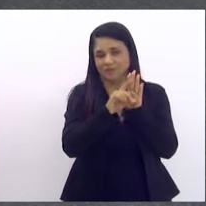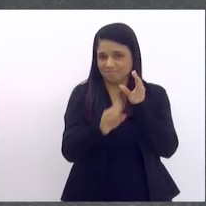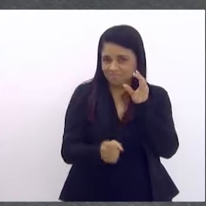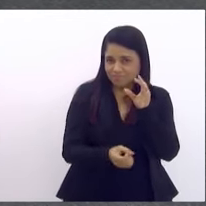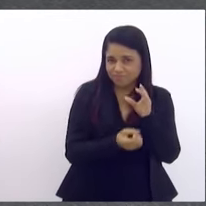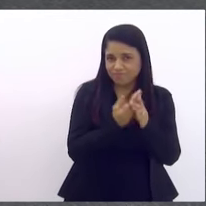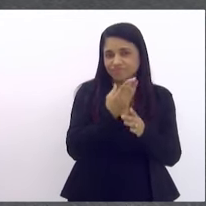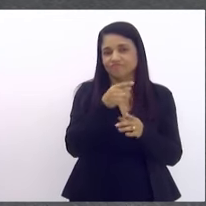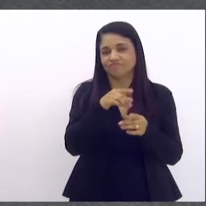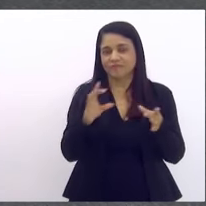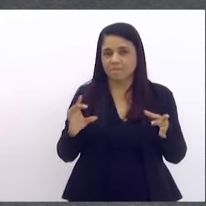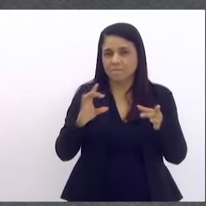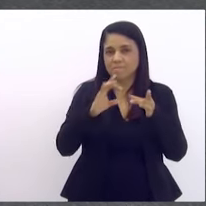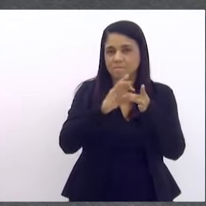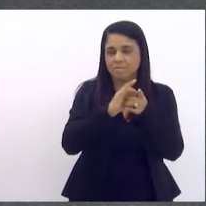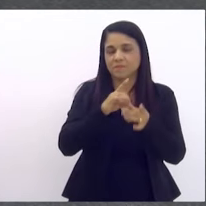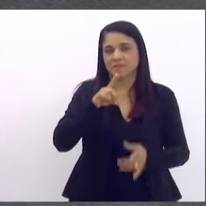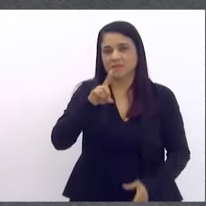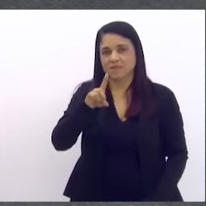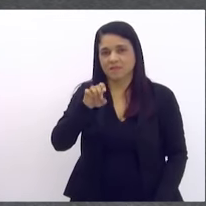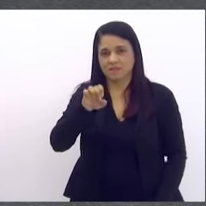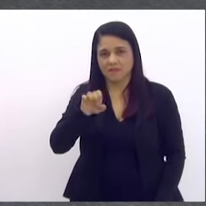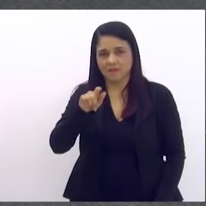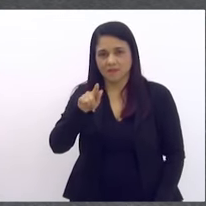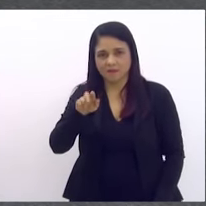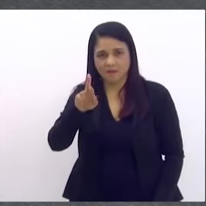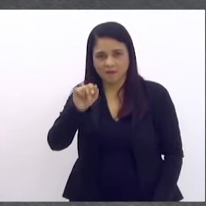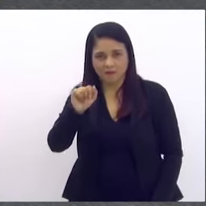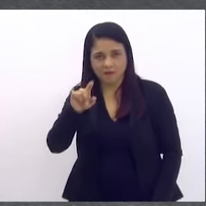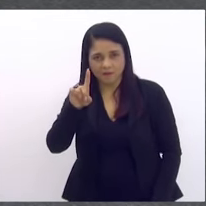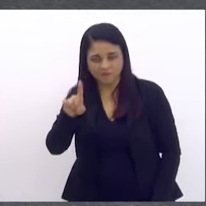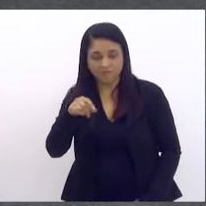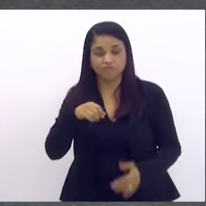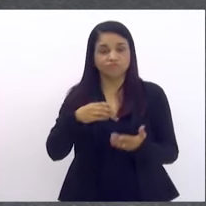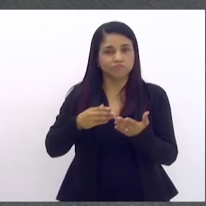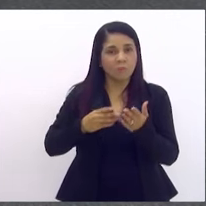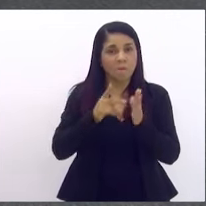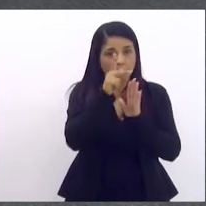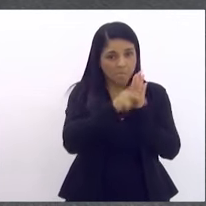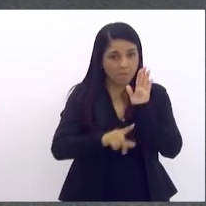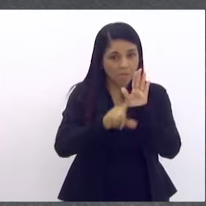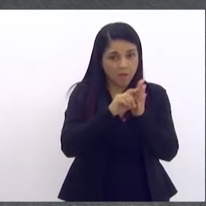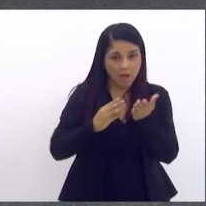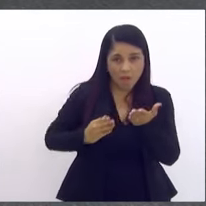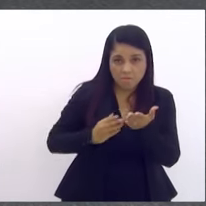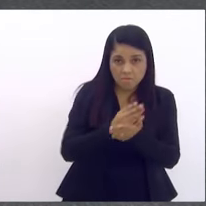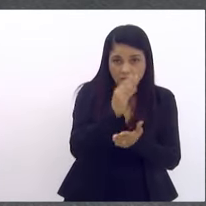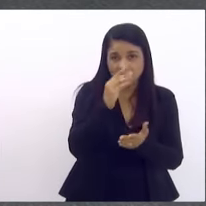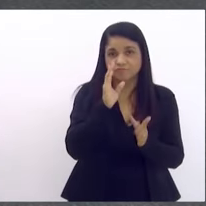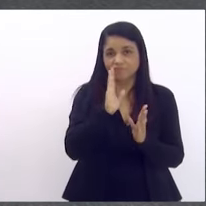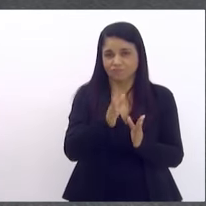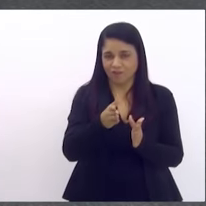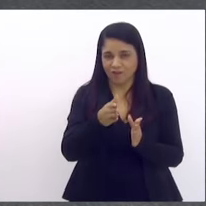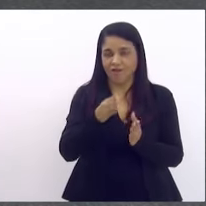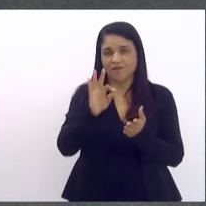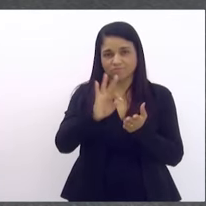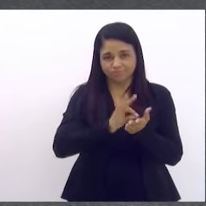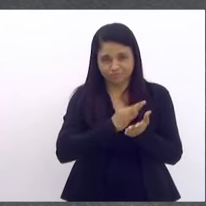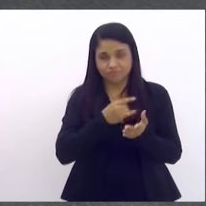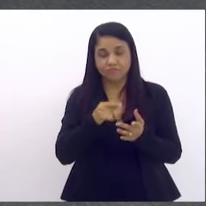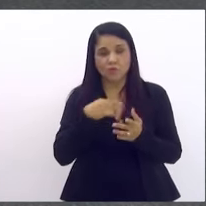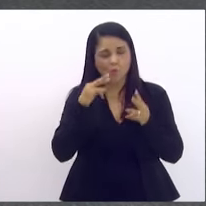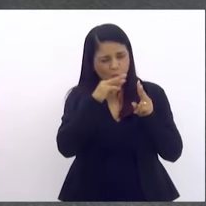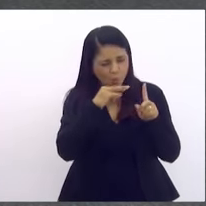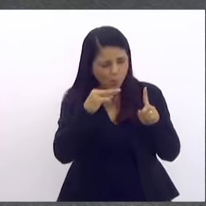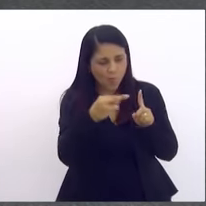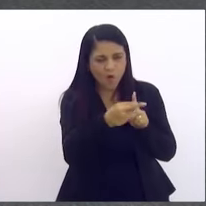decade projeto Esse já é aprovado nessa casa já há uma lei nesse sentido mas acho que ter um olhar